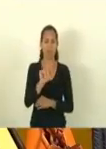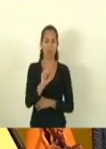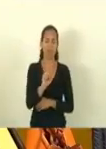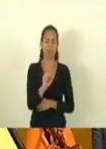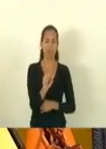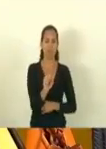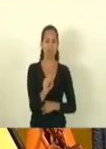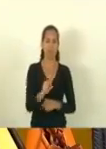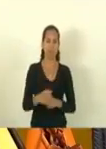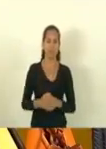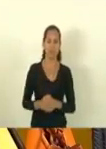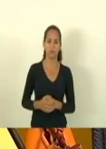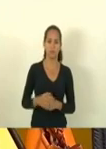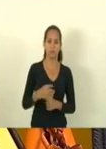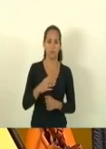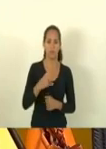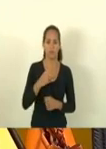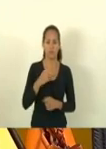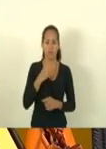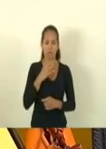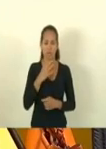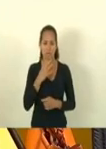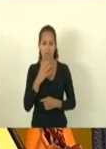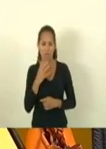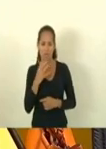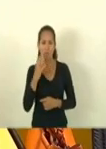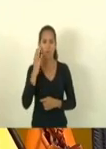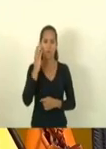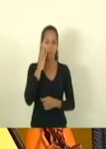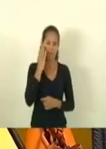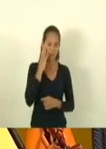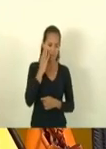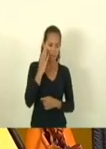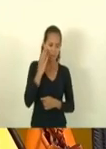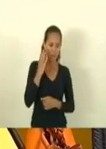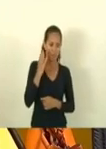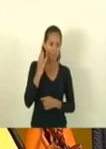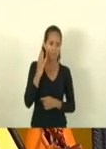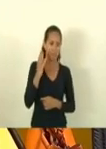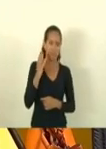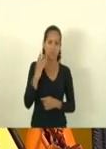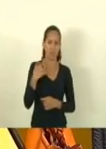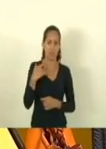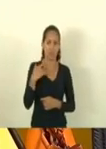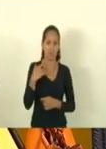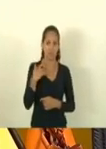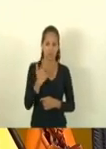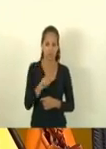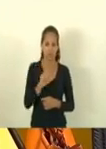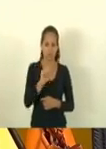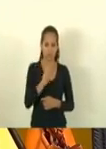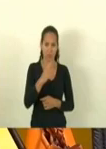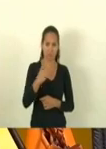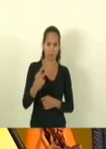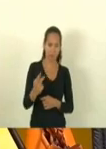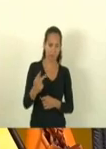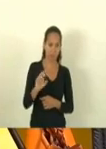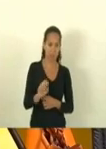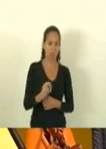que não tem um disco, quem ainda, né, guarda os vinis em casa, não tem um LP ou um